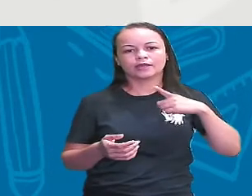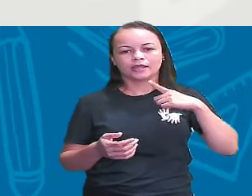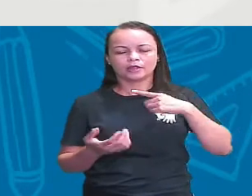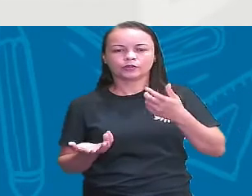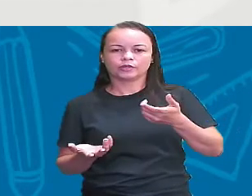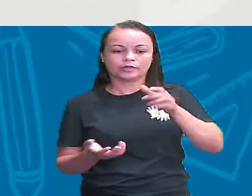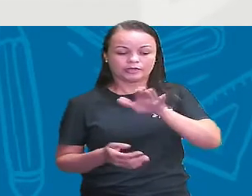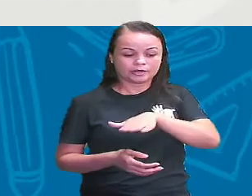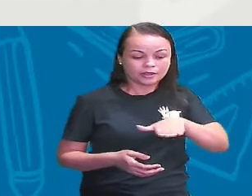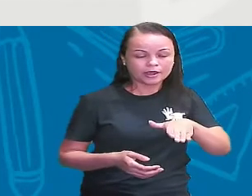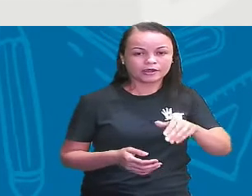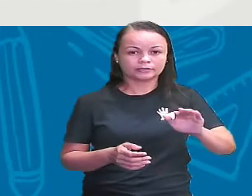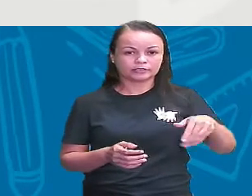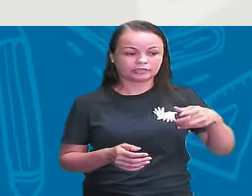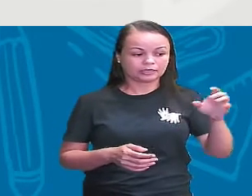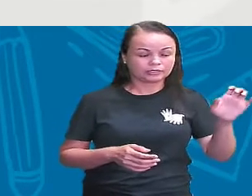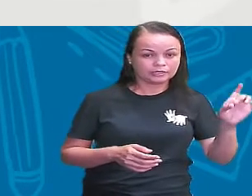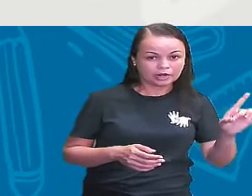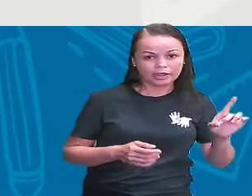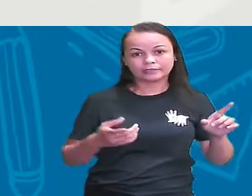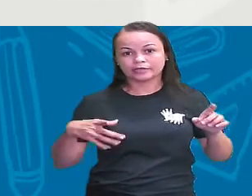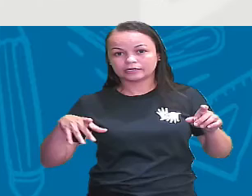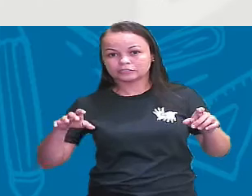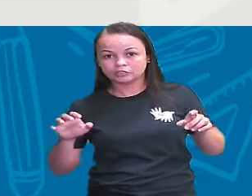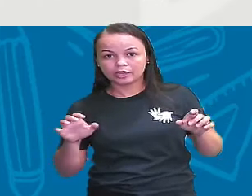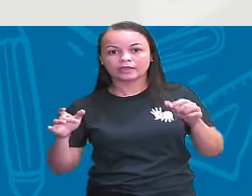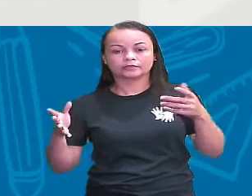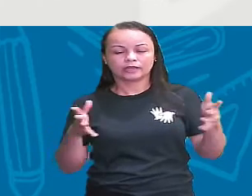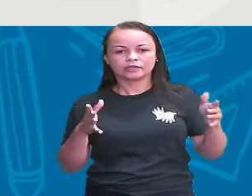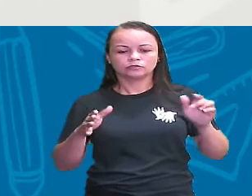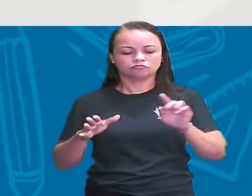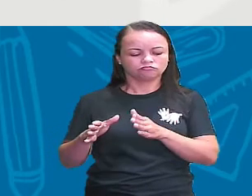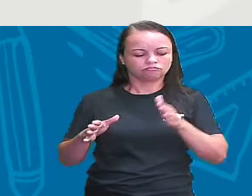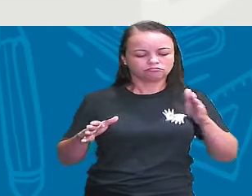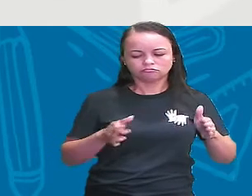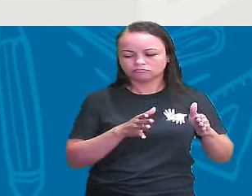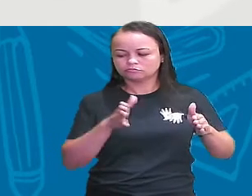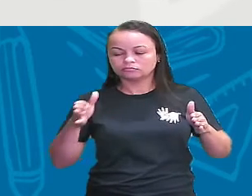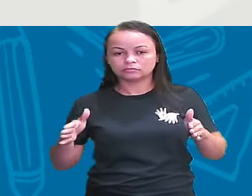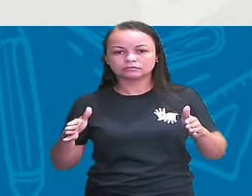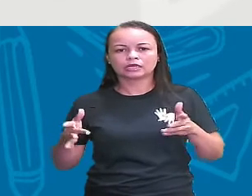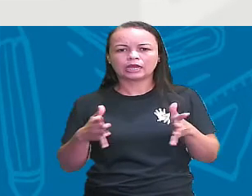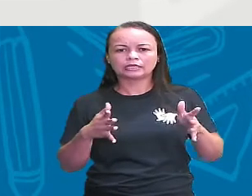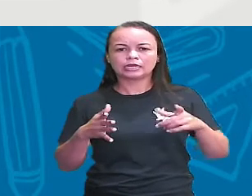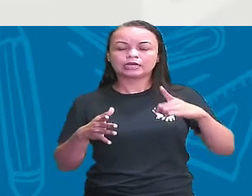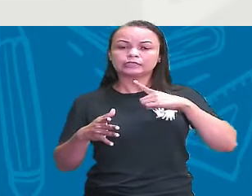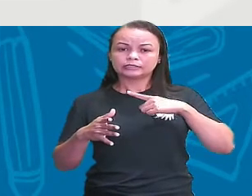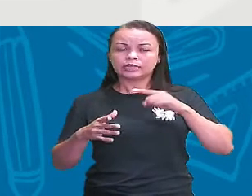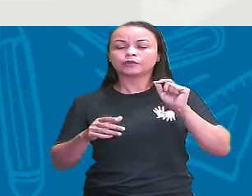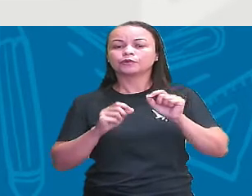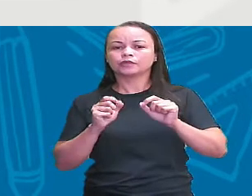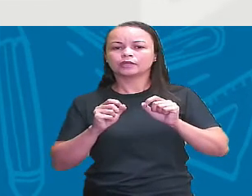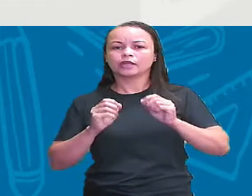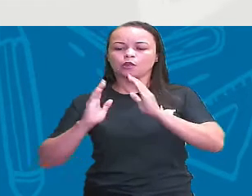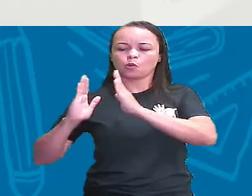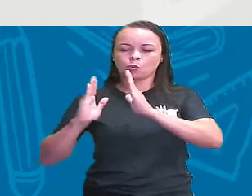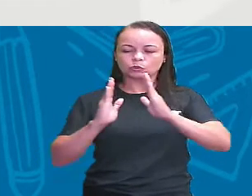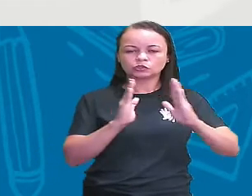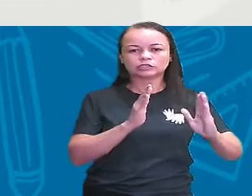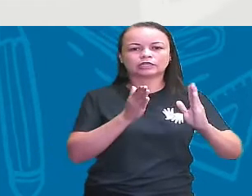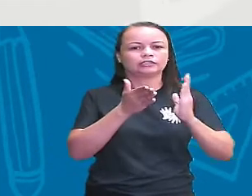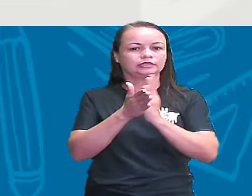Na sua frente eu também tenho crianças. E atrás dela também tem alguns objetos, que são livros, estantes de